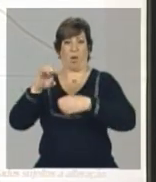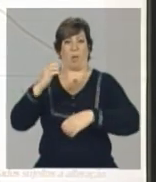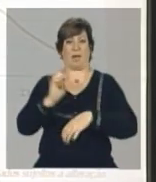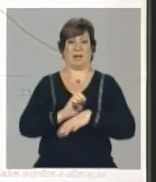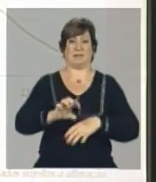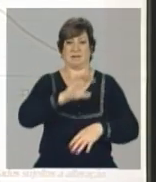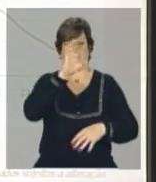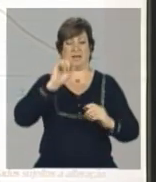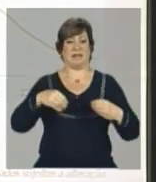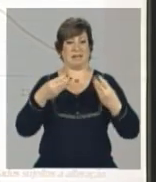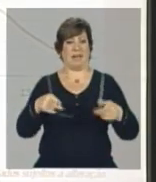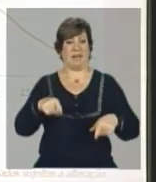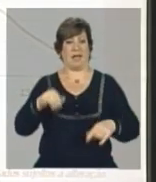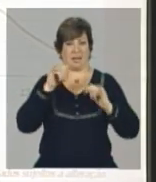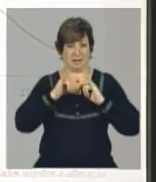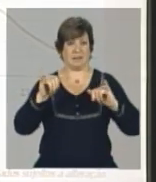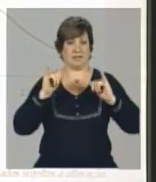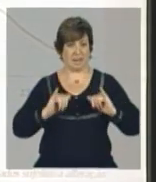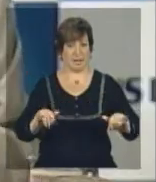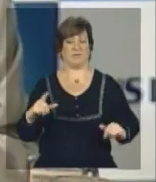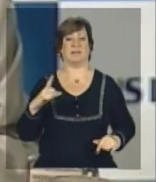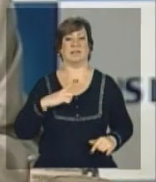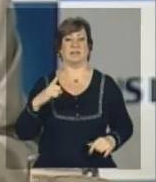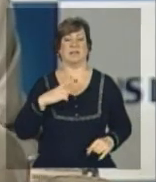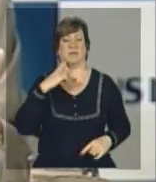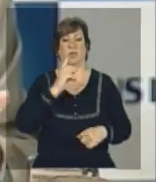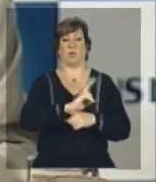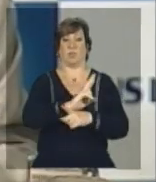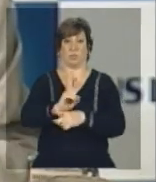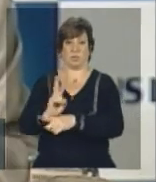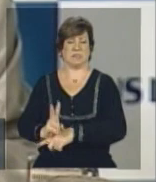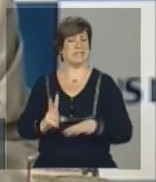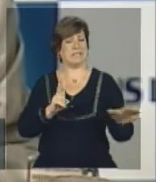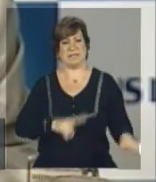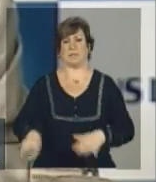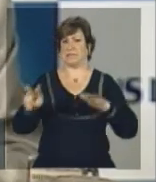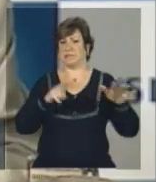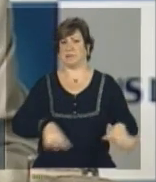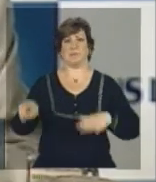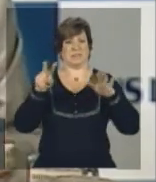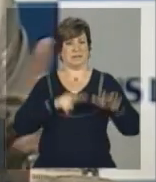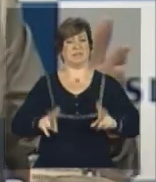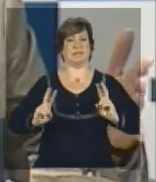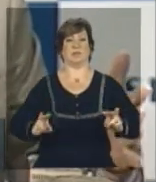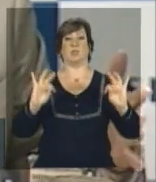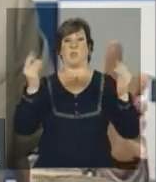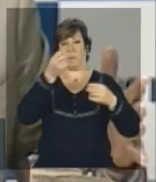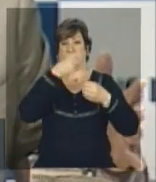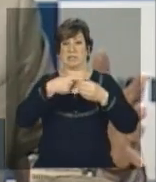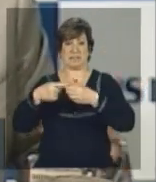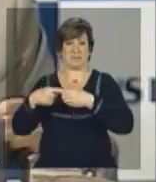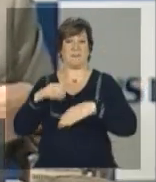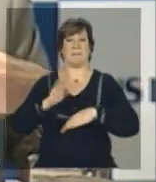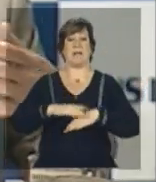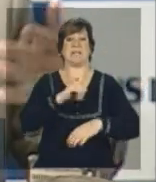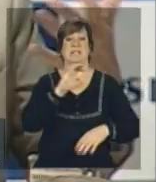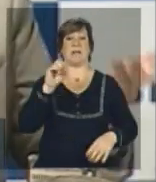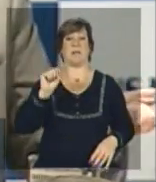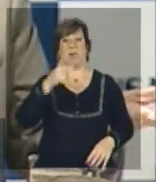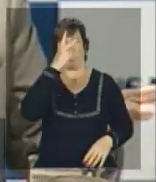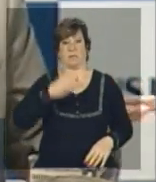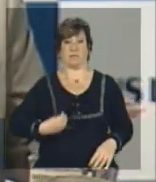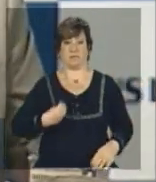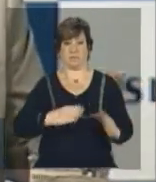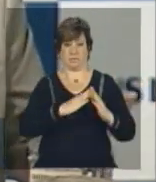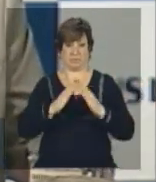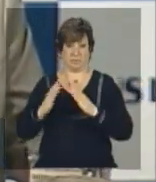Nós tivemos, como parte do contato, a gente monitora semanalmente todos os municípios com mais de 100 mil habitantes, que estão dentro da lista